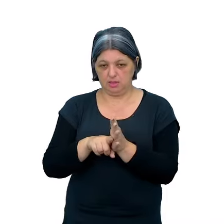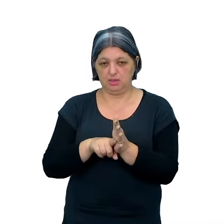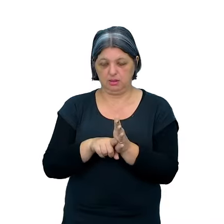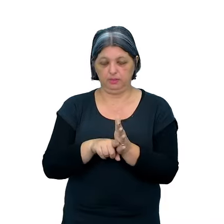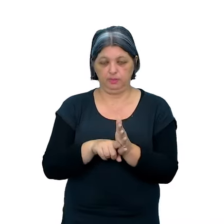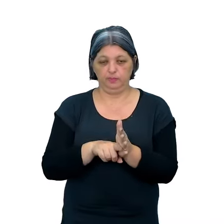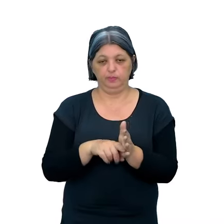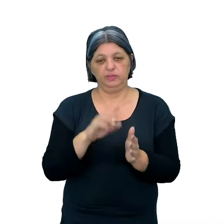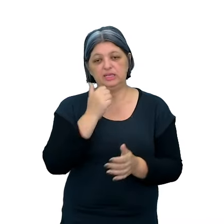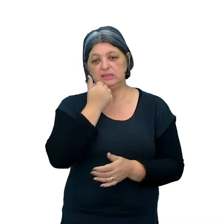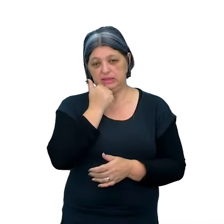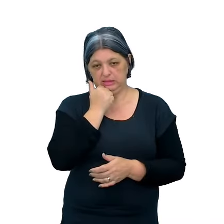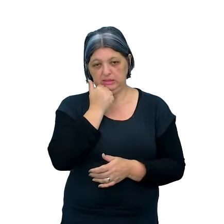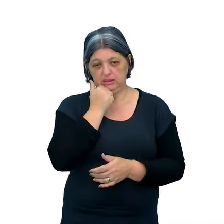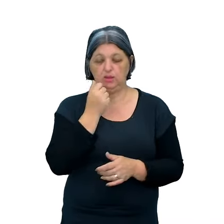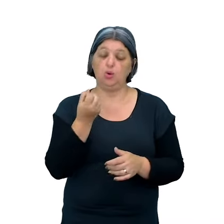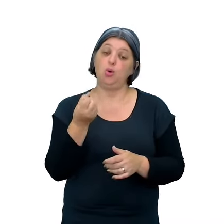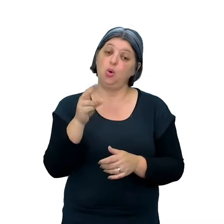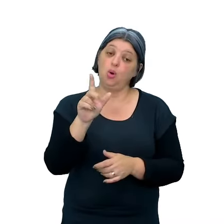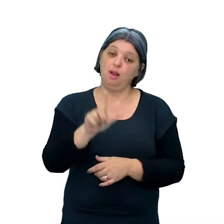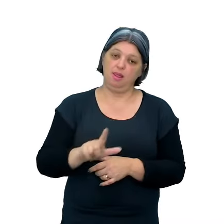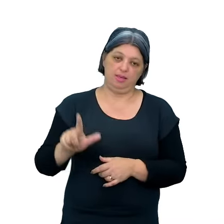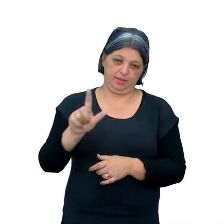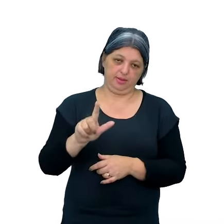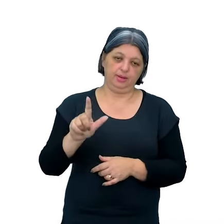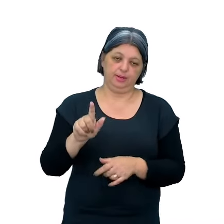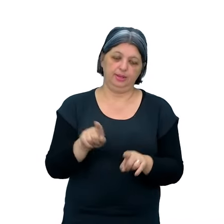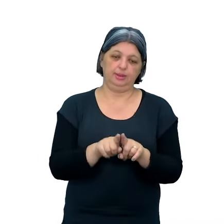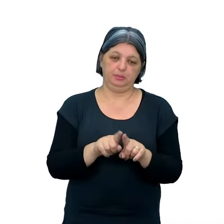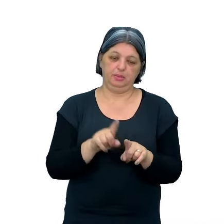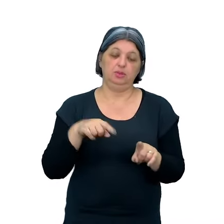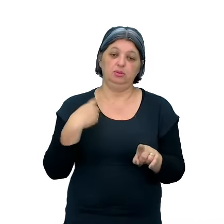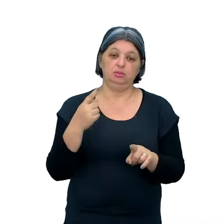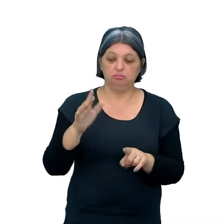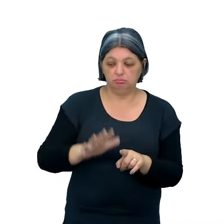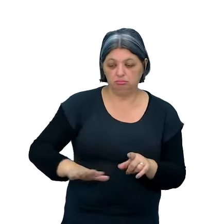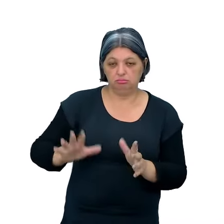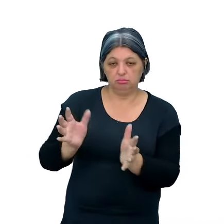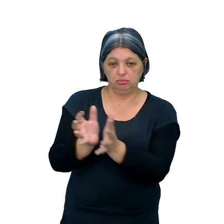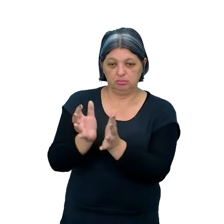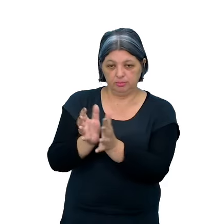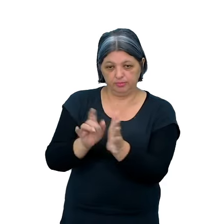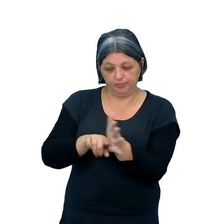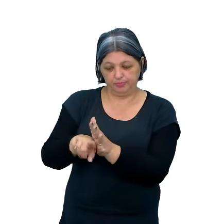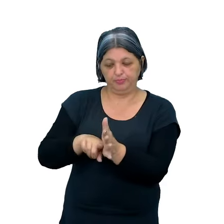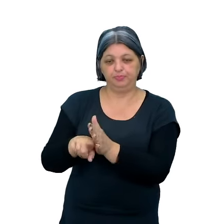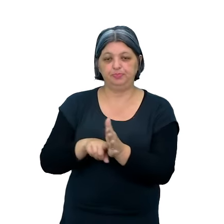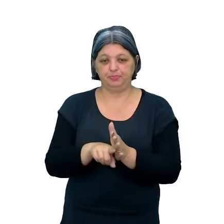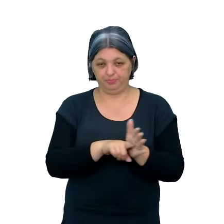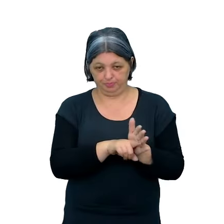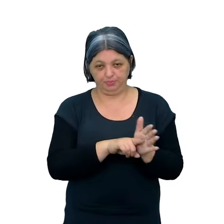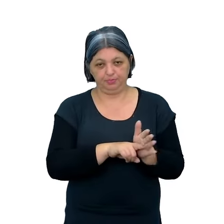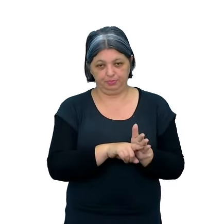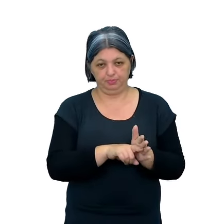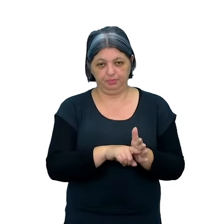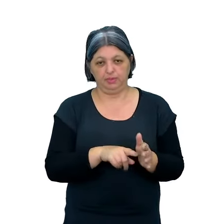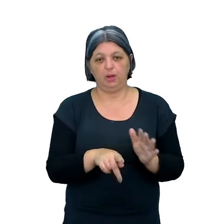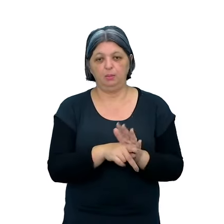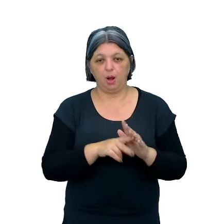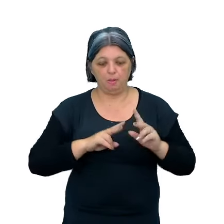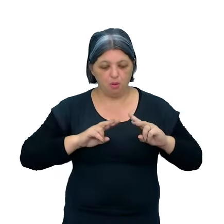né, científicas ou literárias, nós estamos dentro do campo da investigação e de pesquisa. Então,